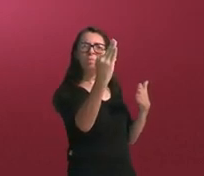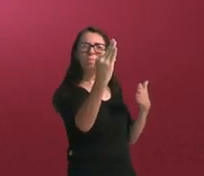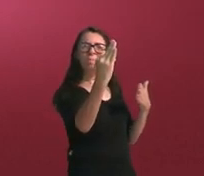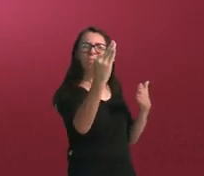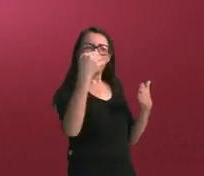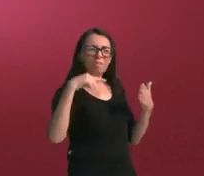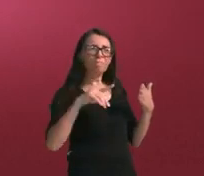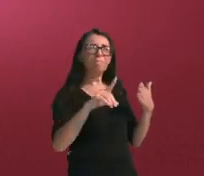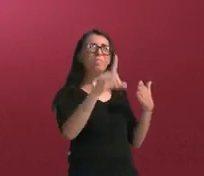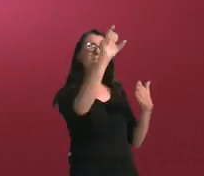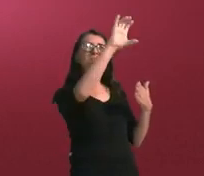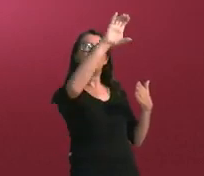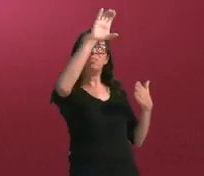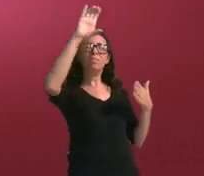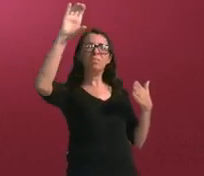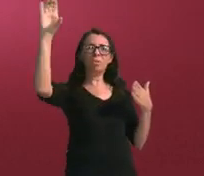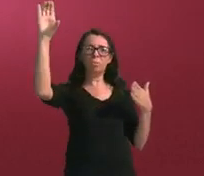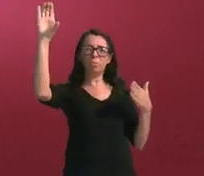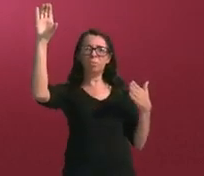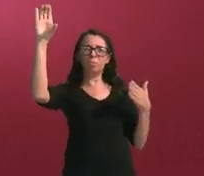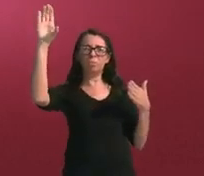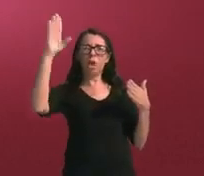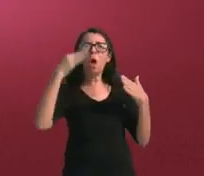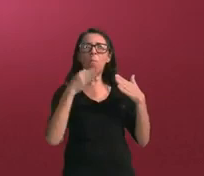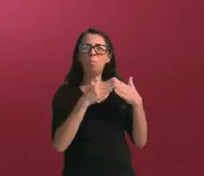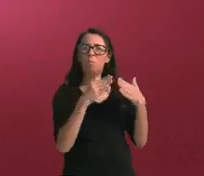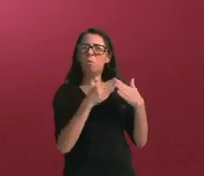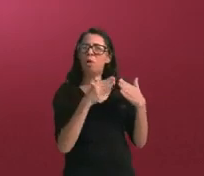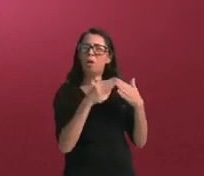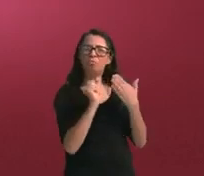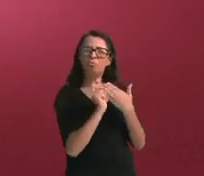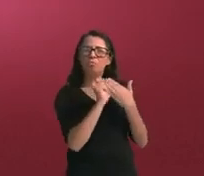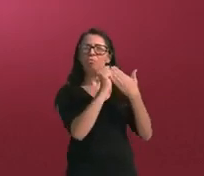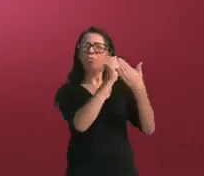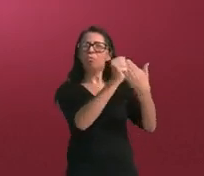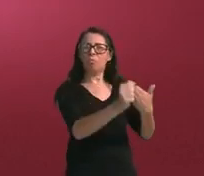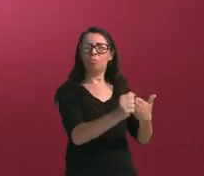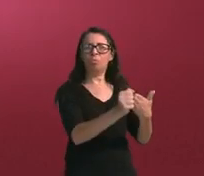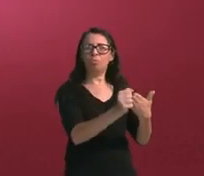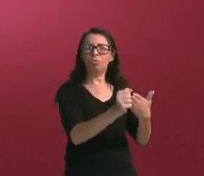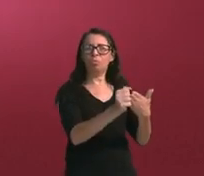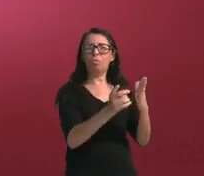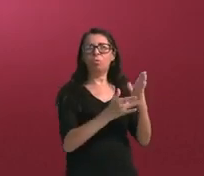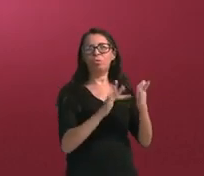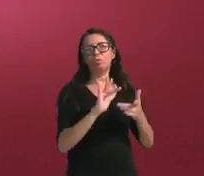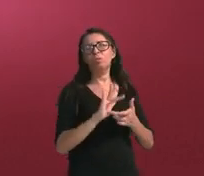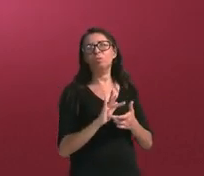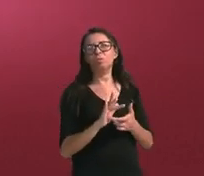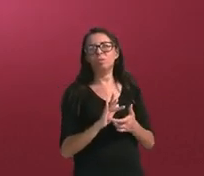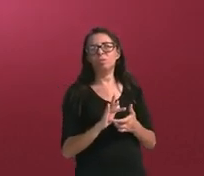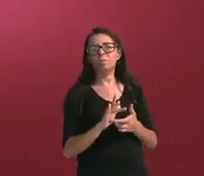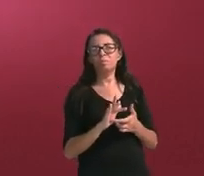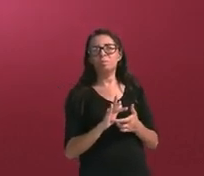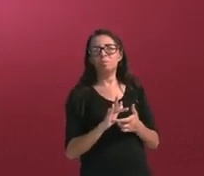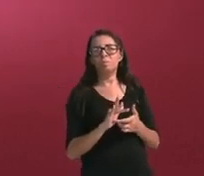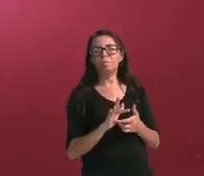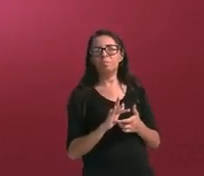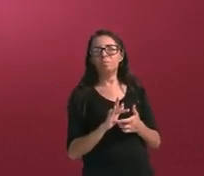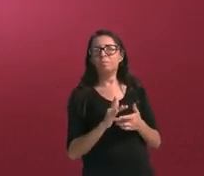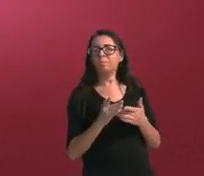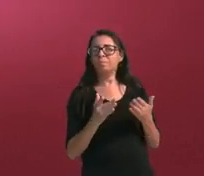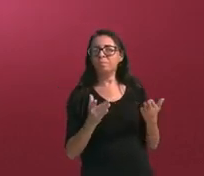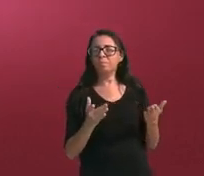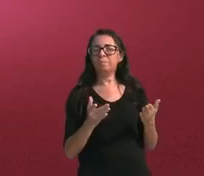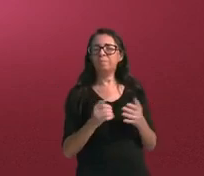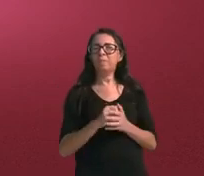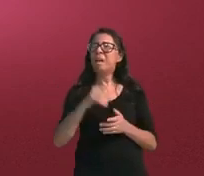Pai, senão o Filho, e aquele a quem o Filho o quiser revelar.